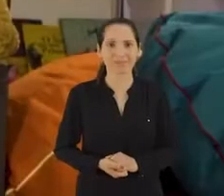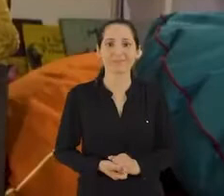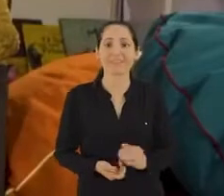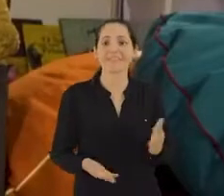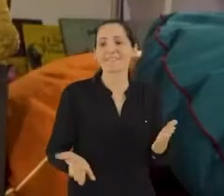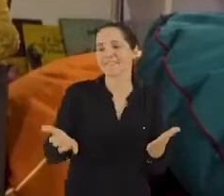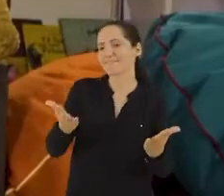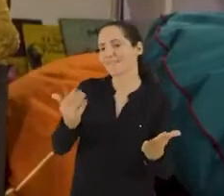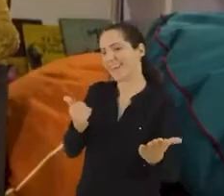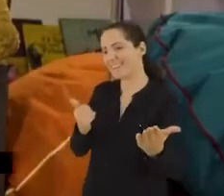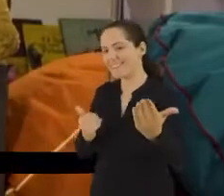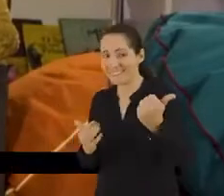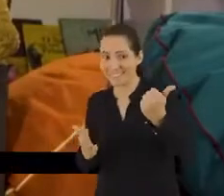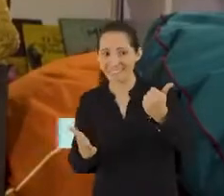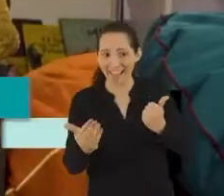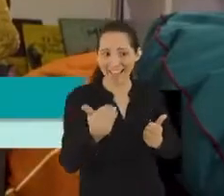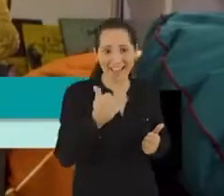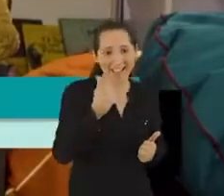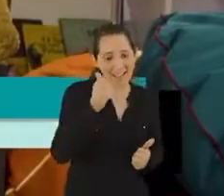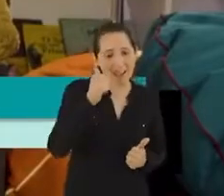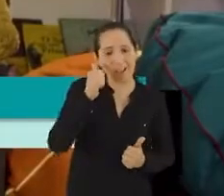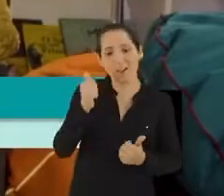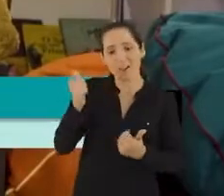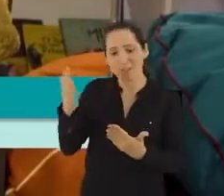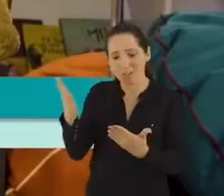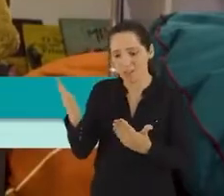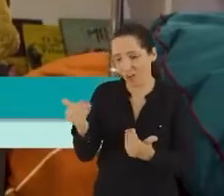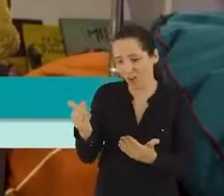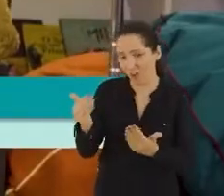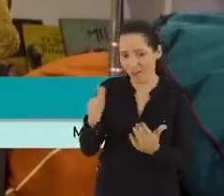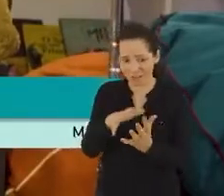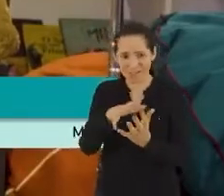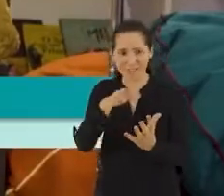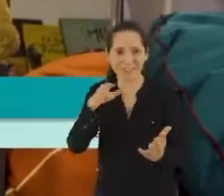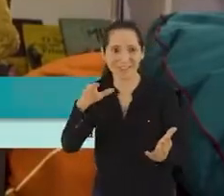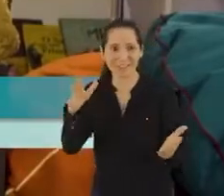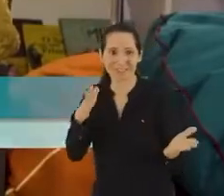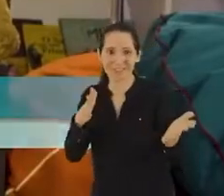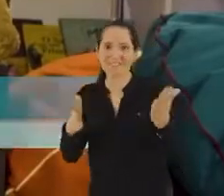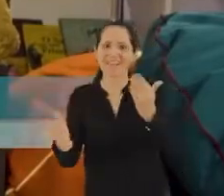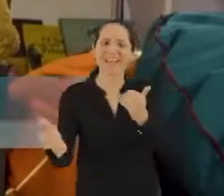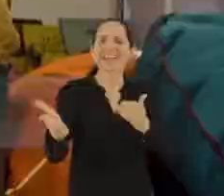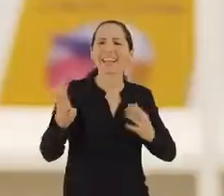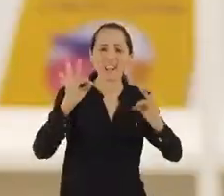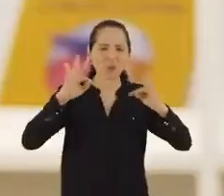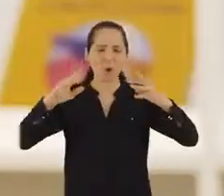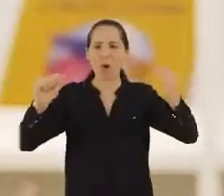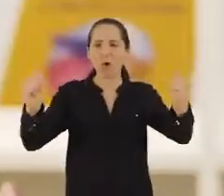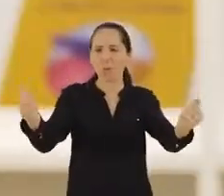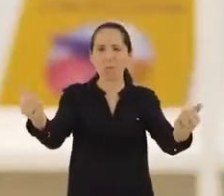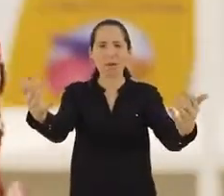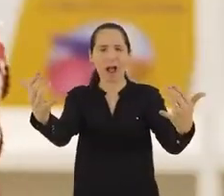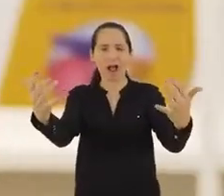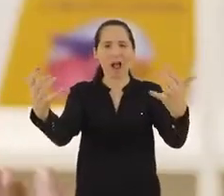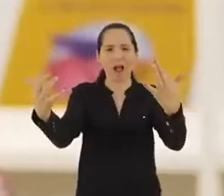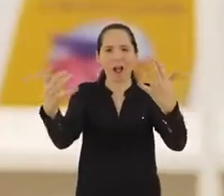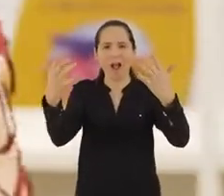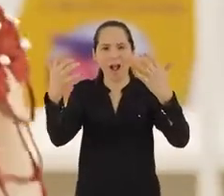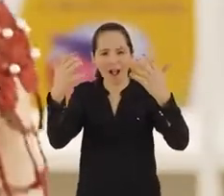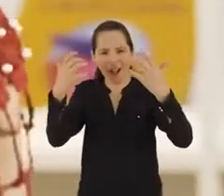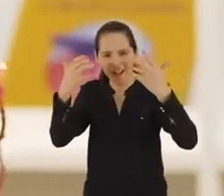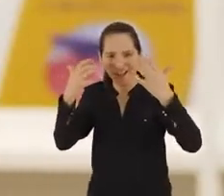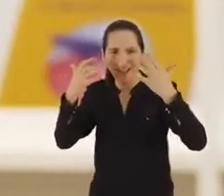Vinde, vinde, moços e velhos, vinde todos apreciai. Vinde,